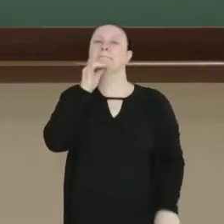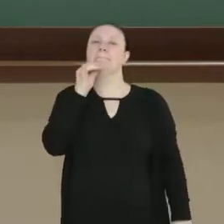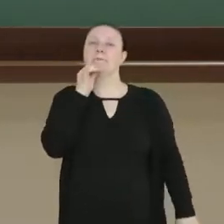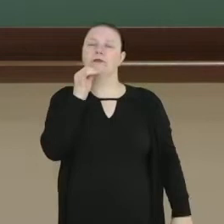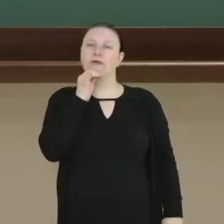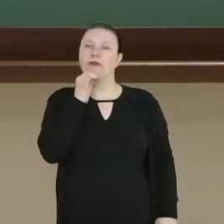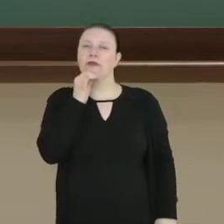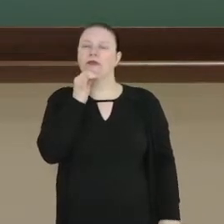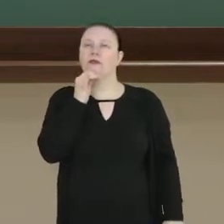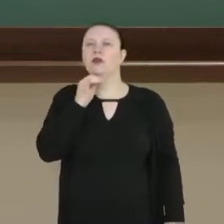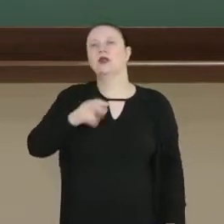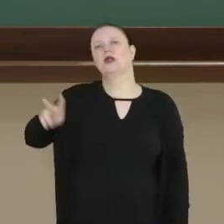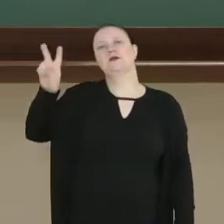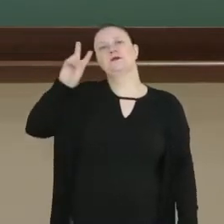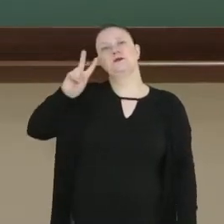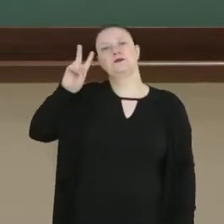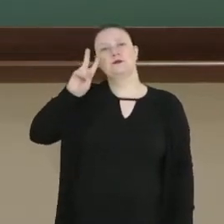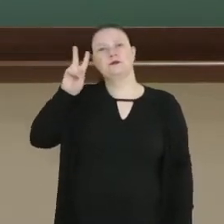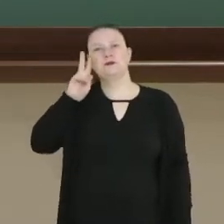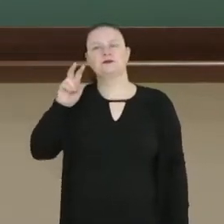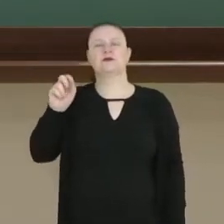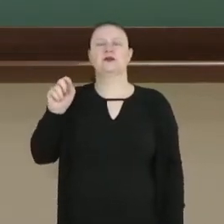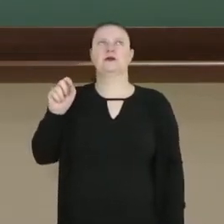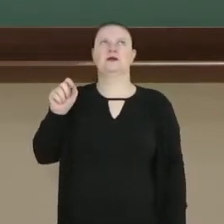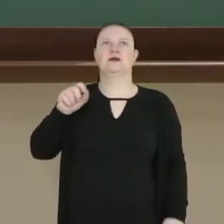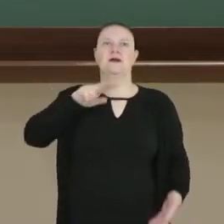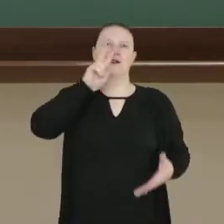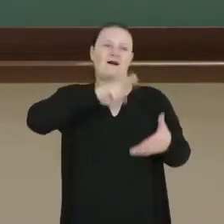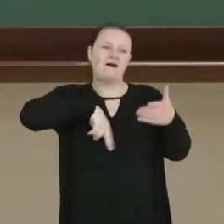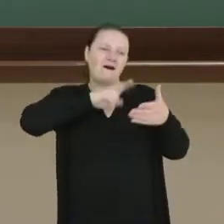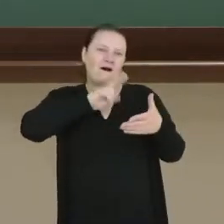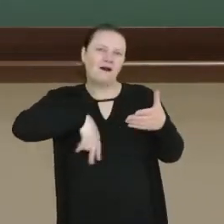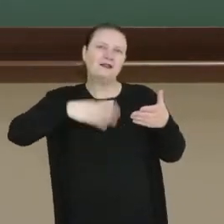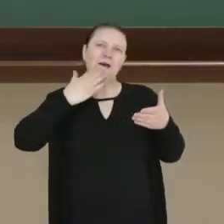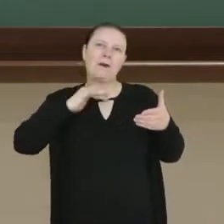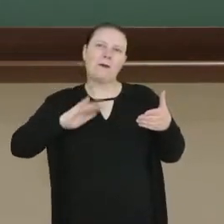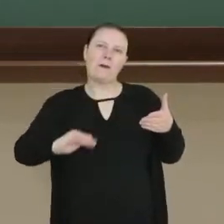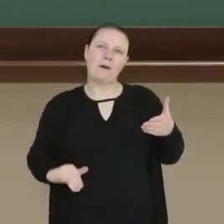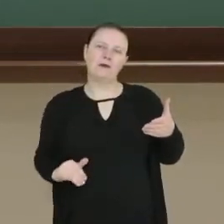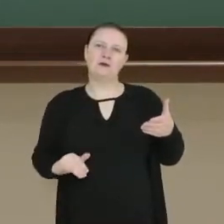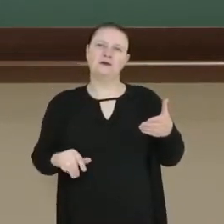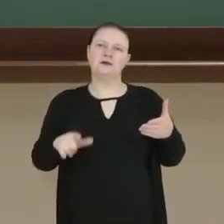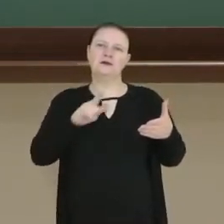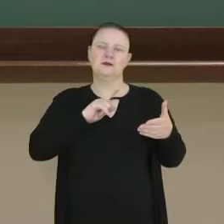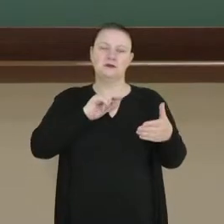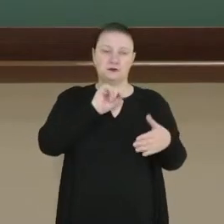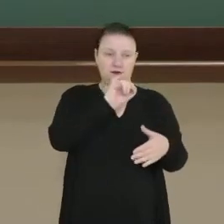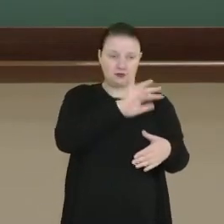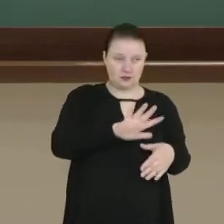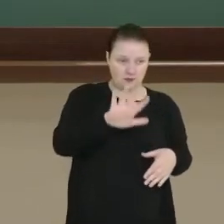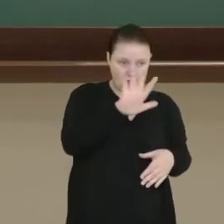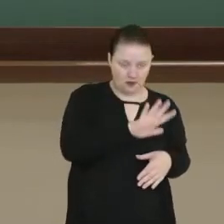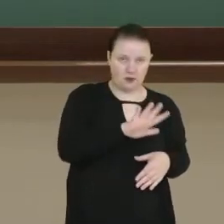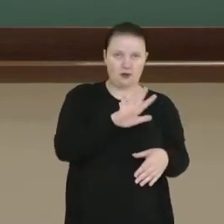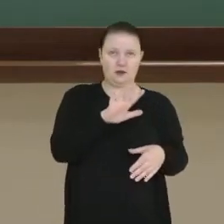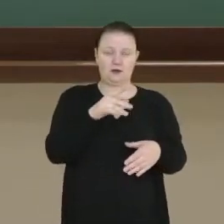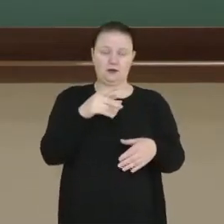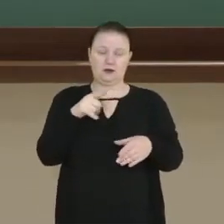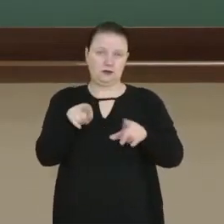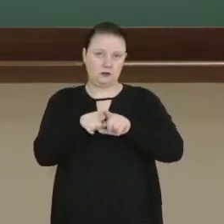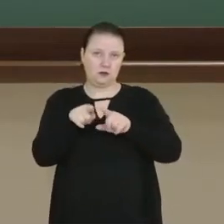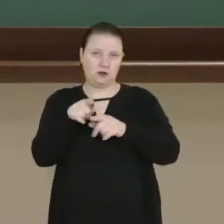lembram quando vocês liam aquelas histórias lá infantis que tinham a parte das imagens e a parte da